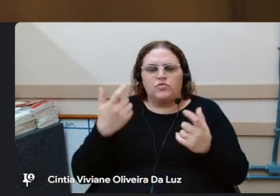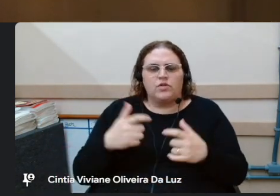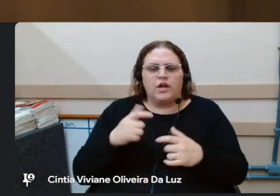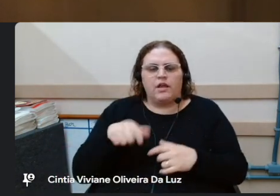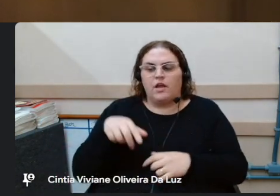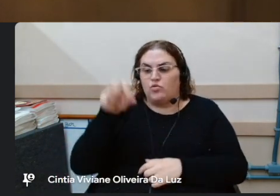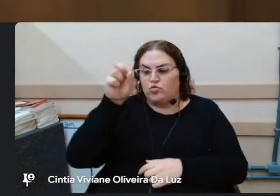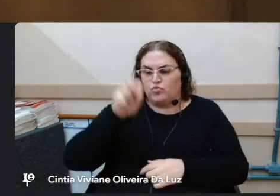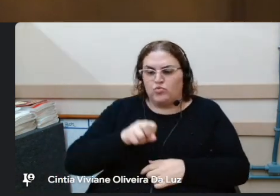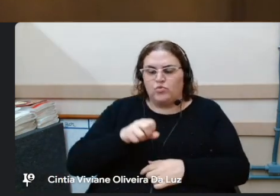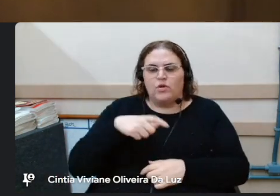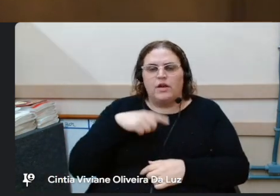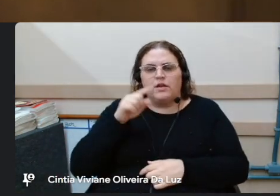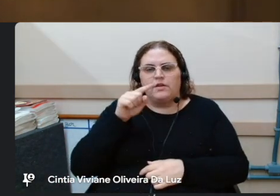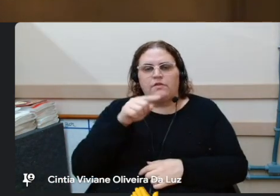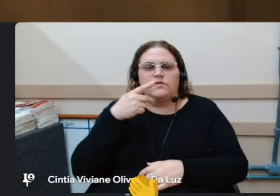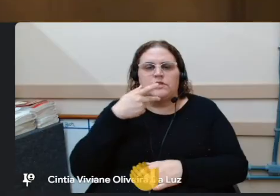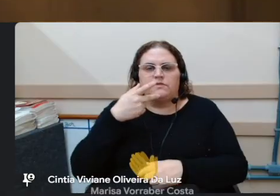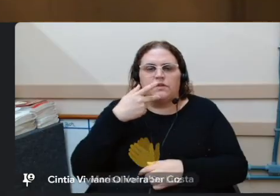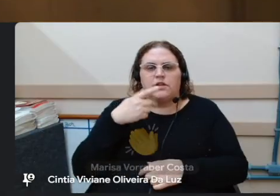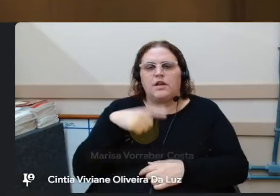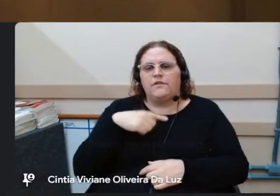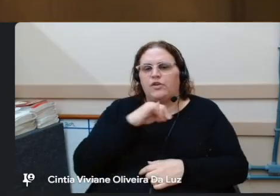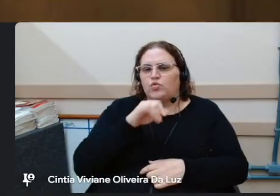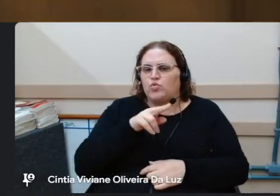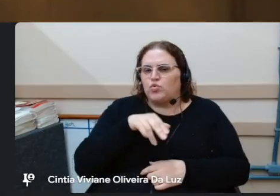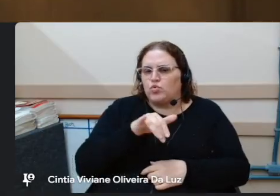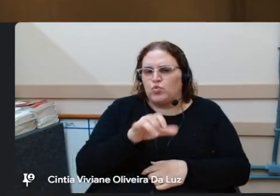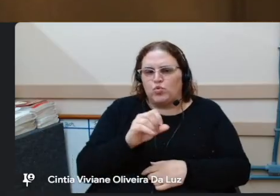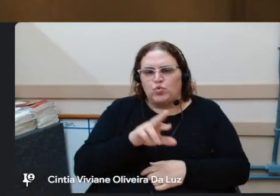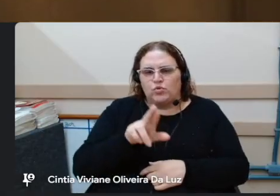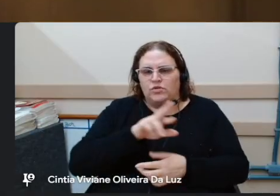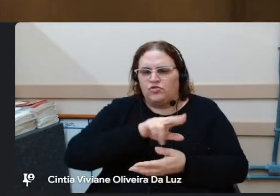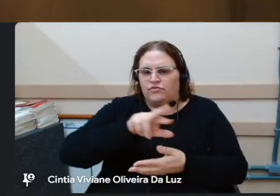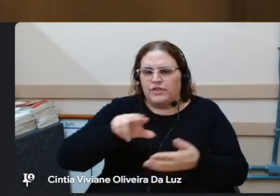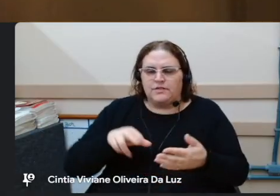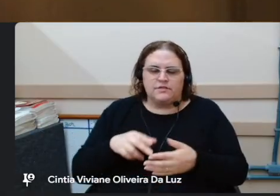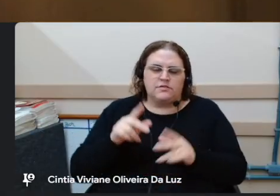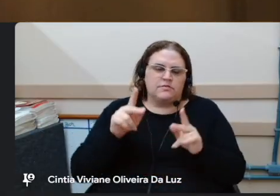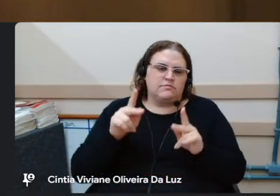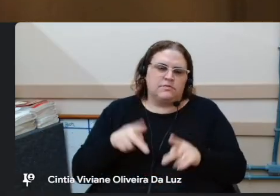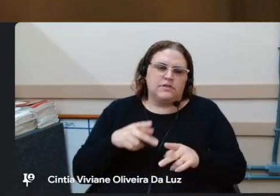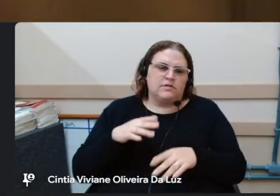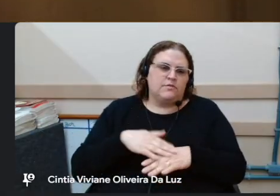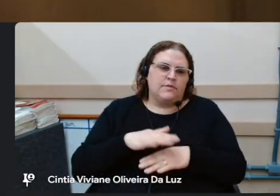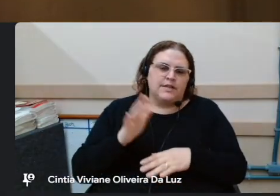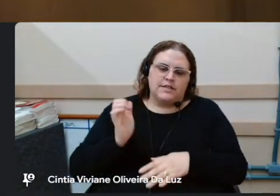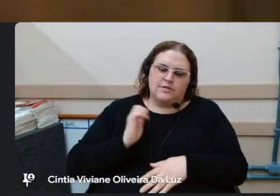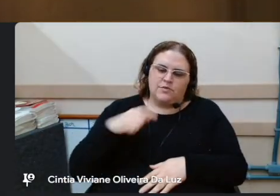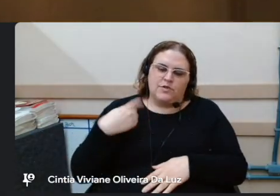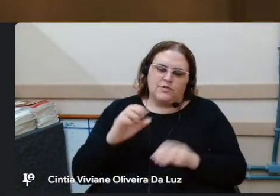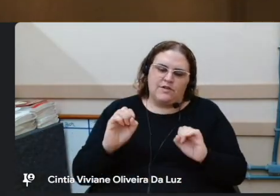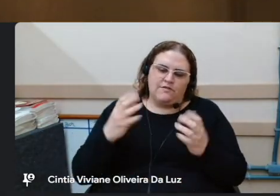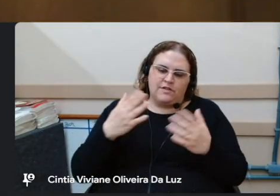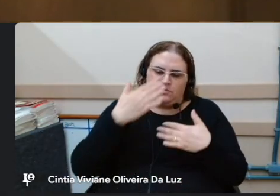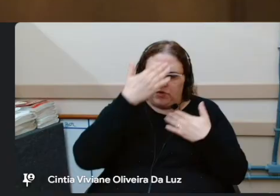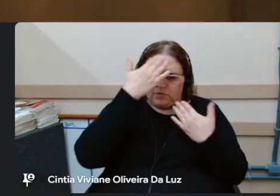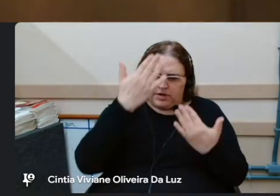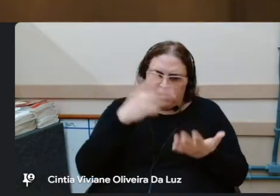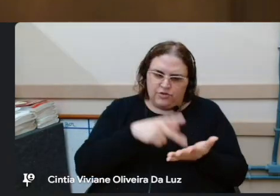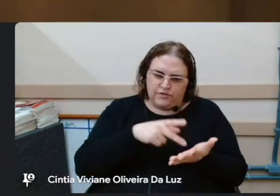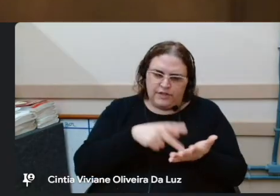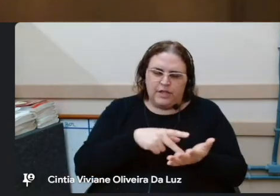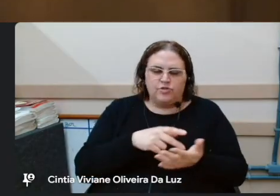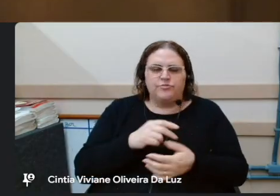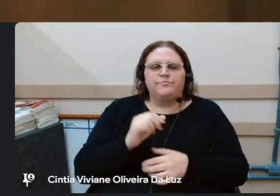fala de um lugar aqui que é o sul e aí tem você falando tem o Júnior né isso traz cada vez mais riqueza pro nosso